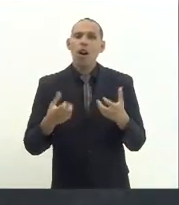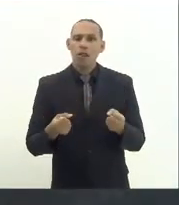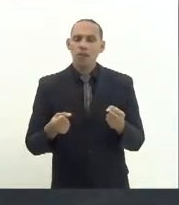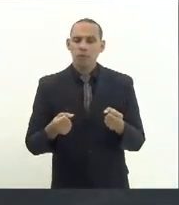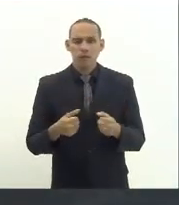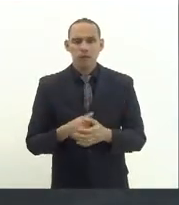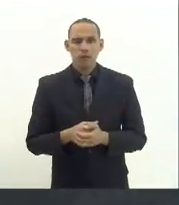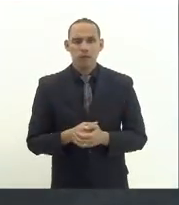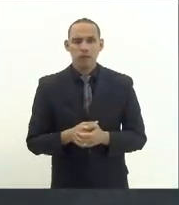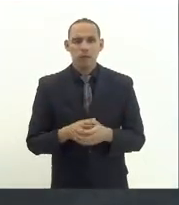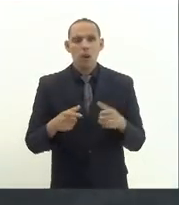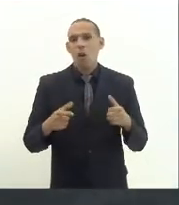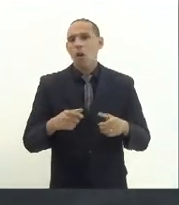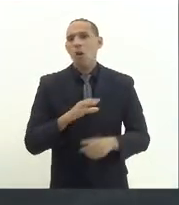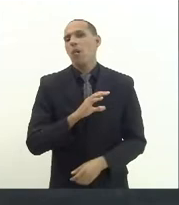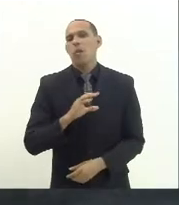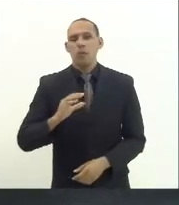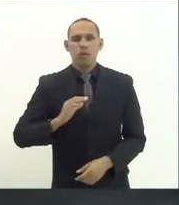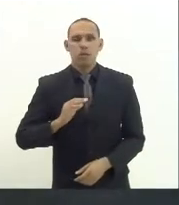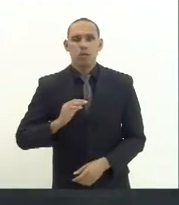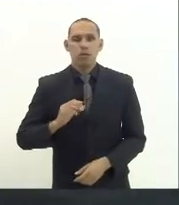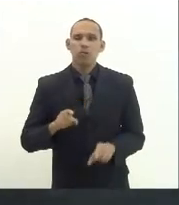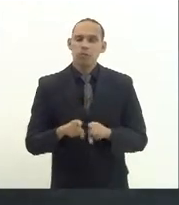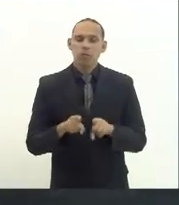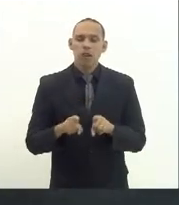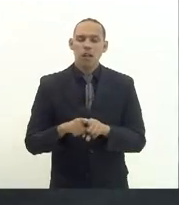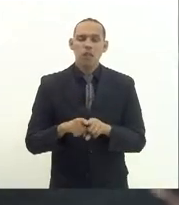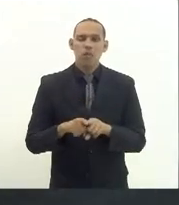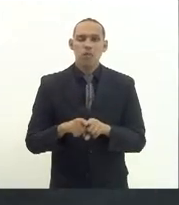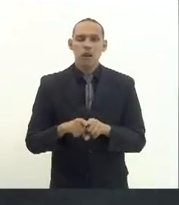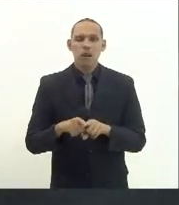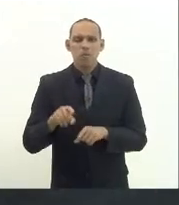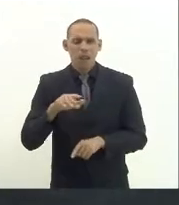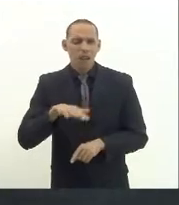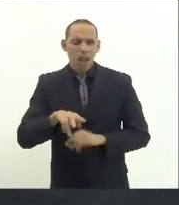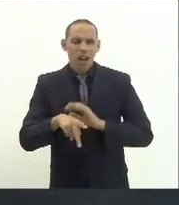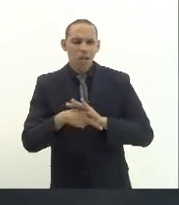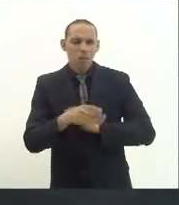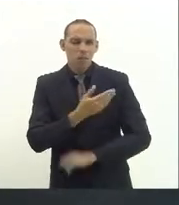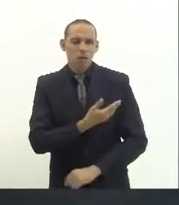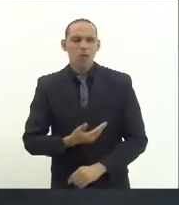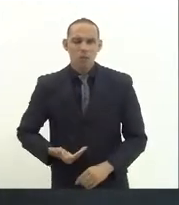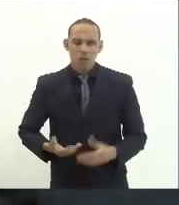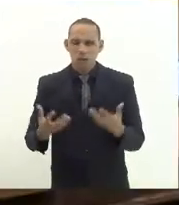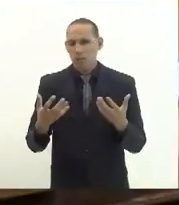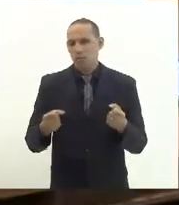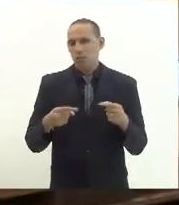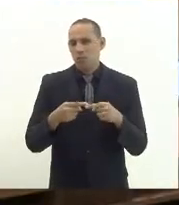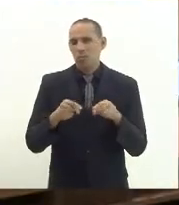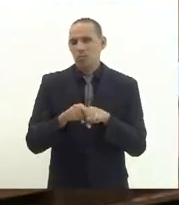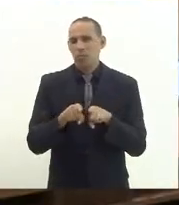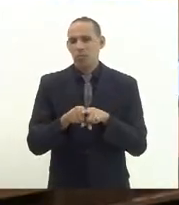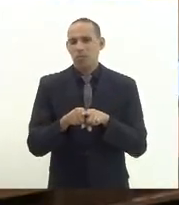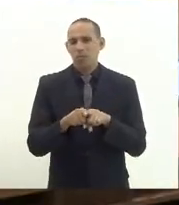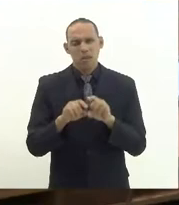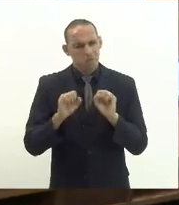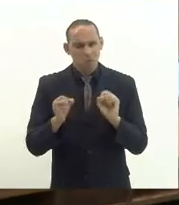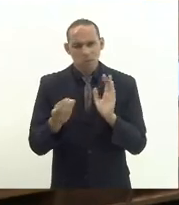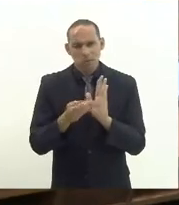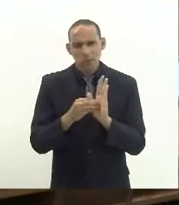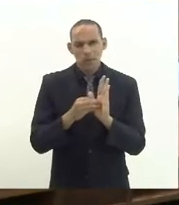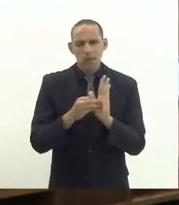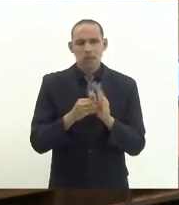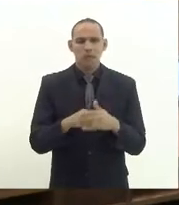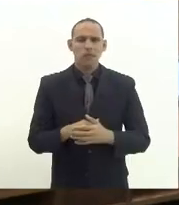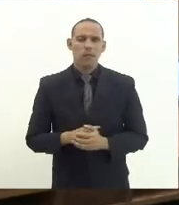é no âmbito da comissão e até pelos próprios segmentos do governo e pode ser o seu